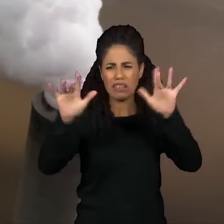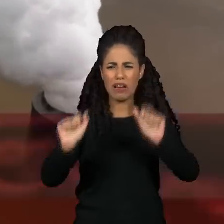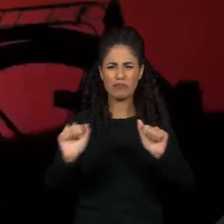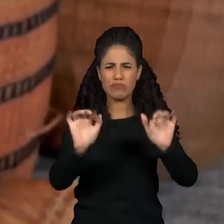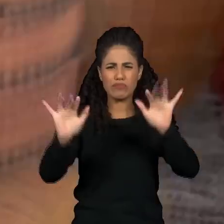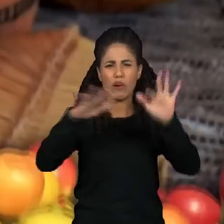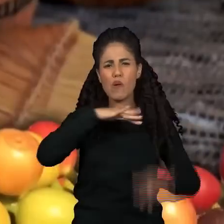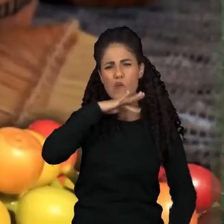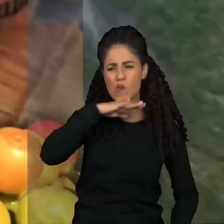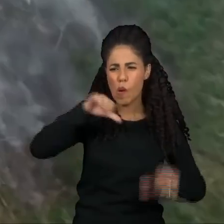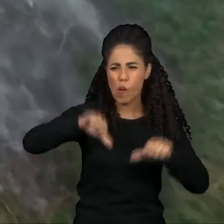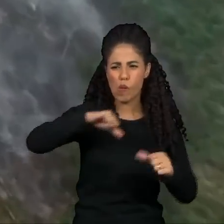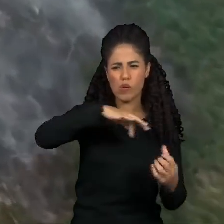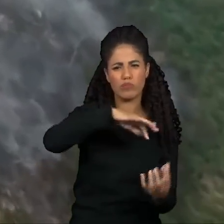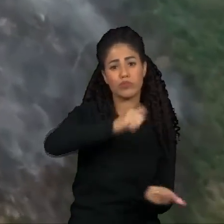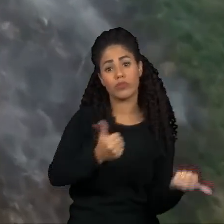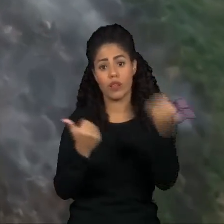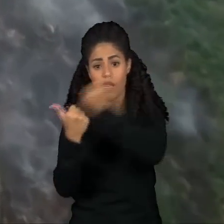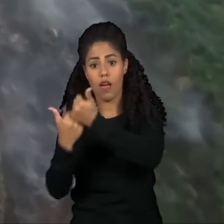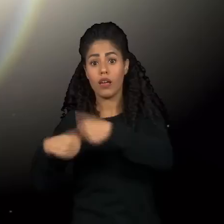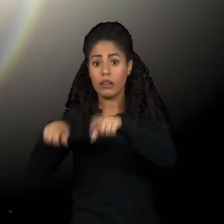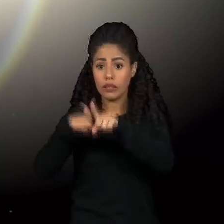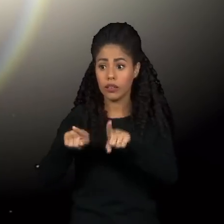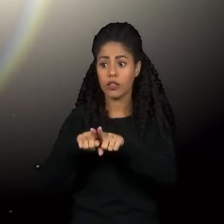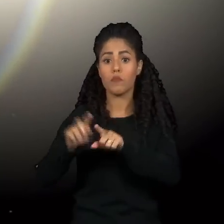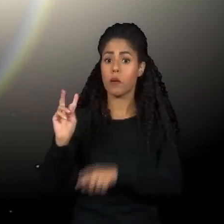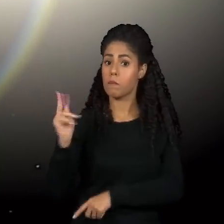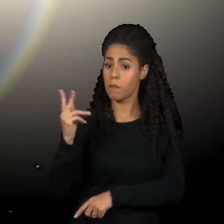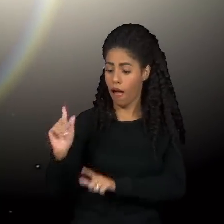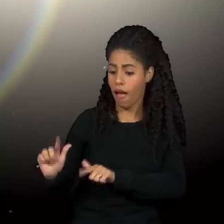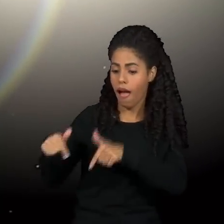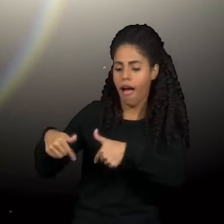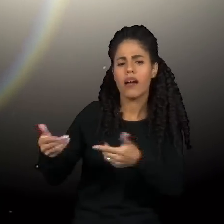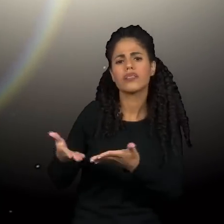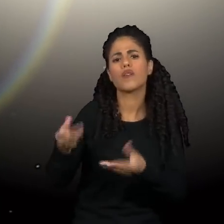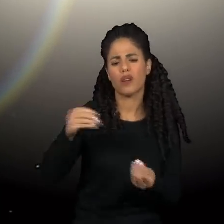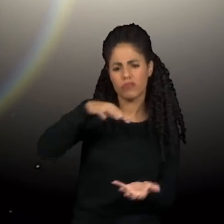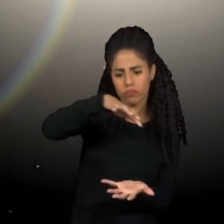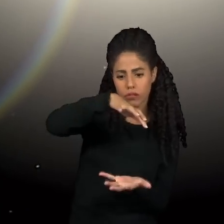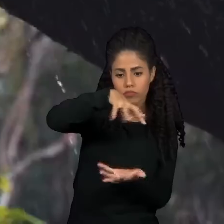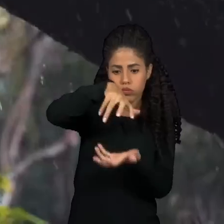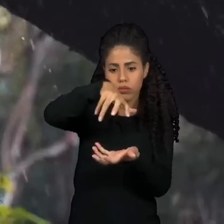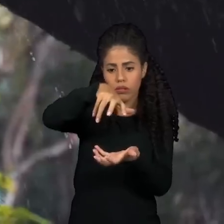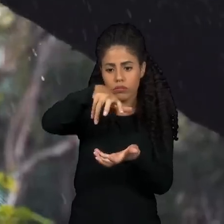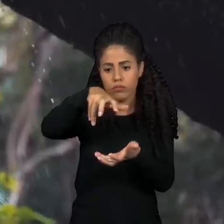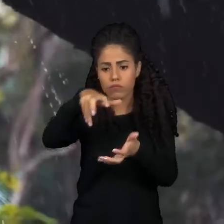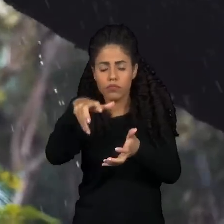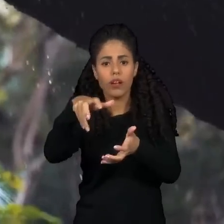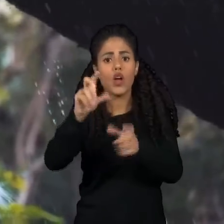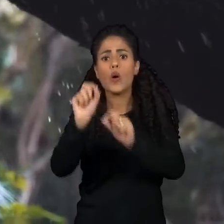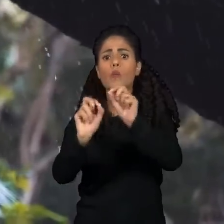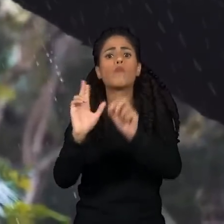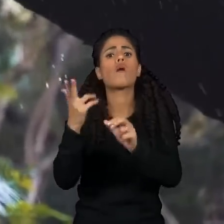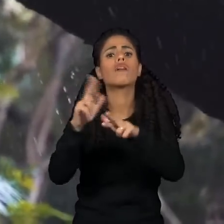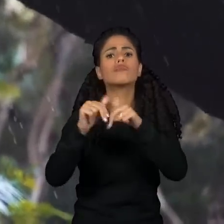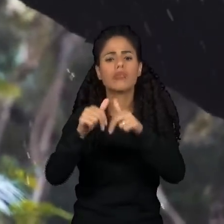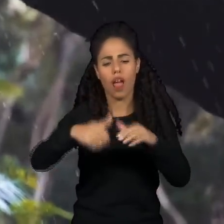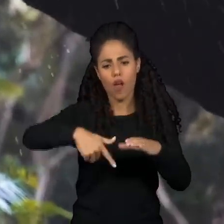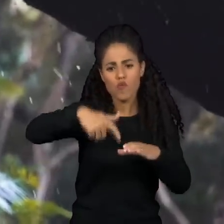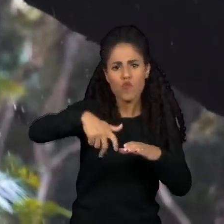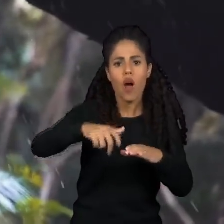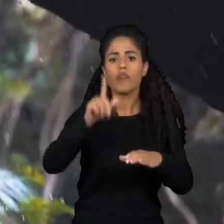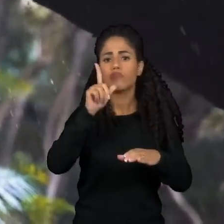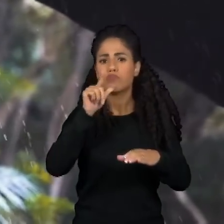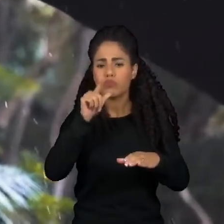poluentes. E as ações humanas mudaram até o eixo de rotação da Terra por conta da grande retirada de